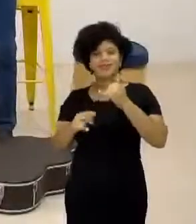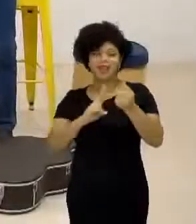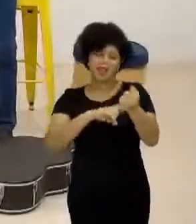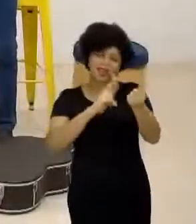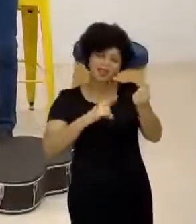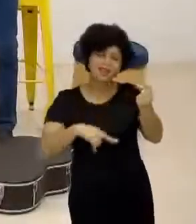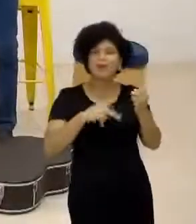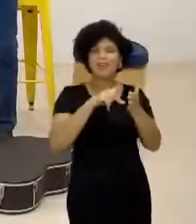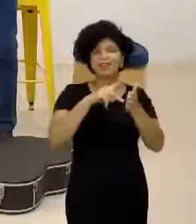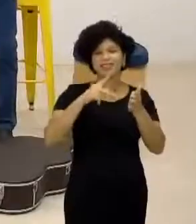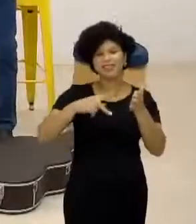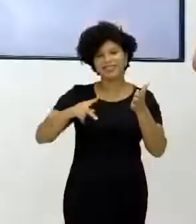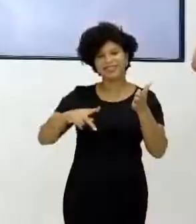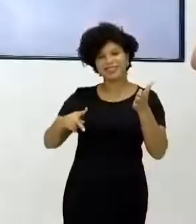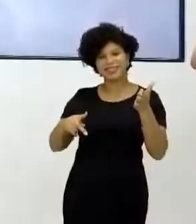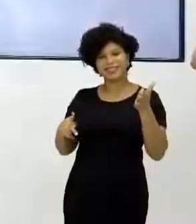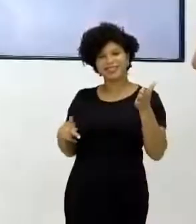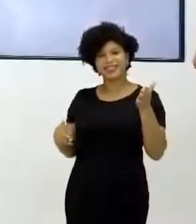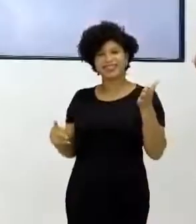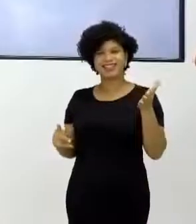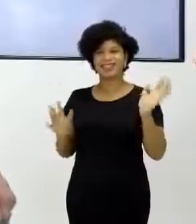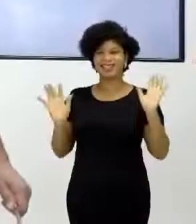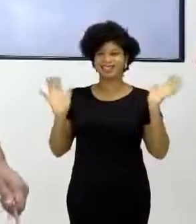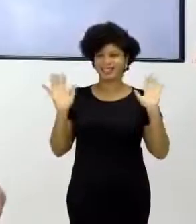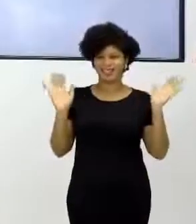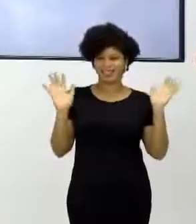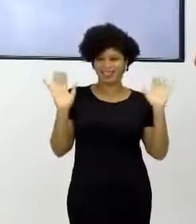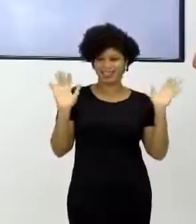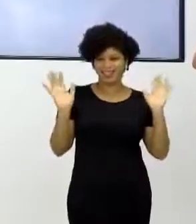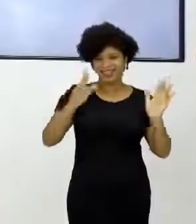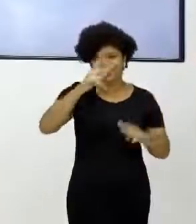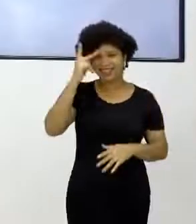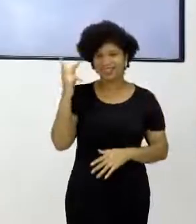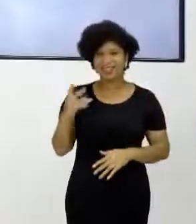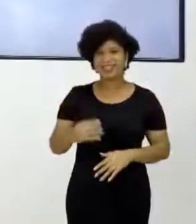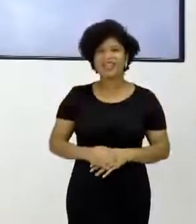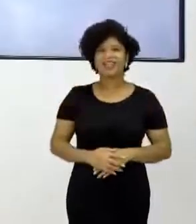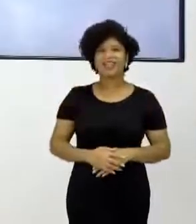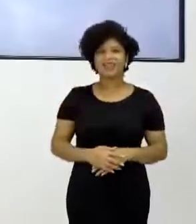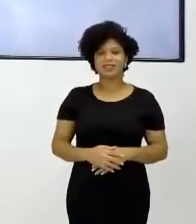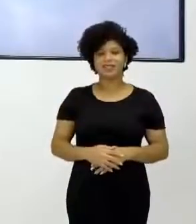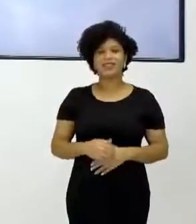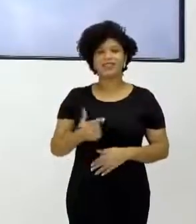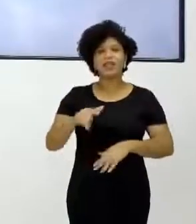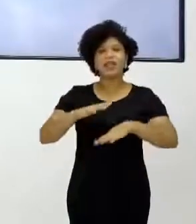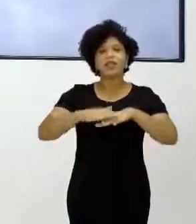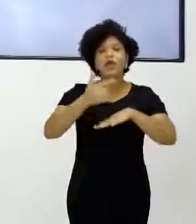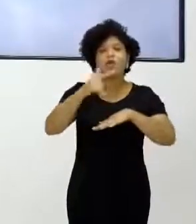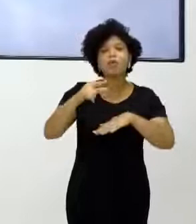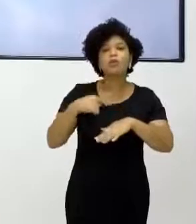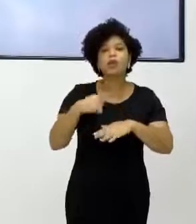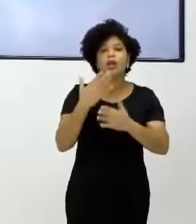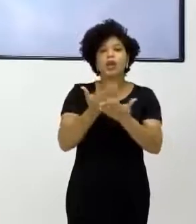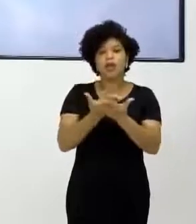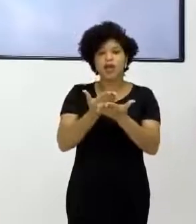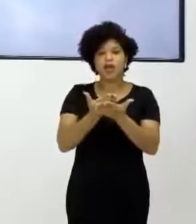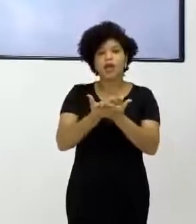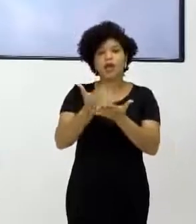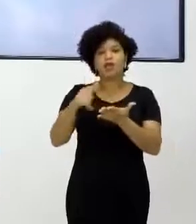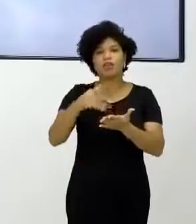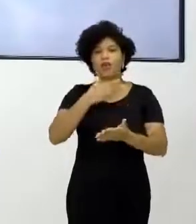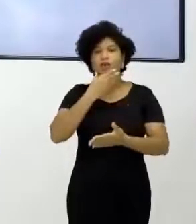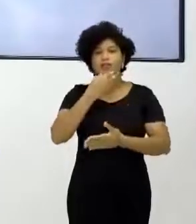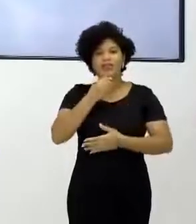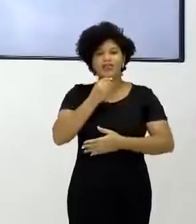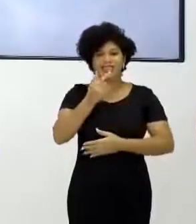ritmo e poesia. Aê, pessoal! Bem-vindos aí, mais uma aula do Bruxo da Física com a